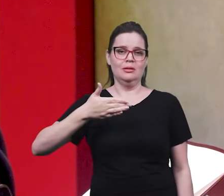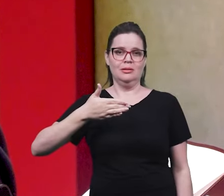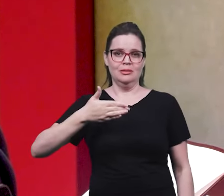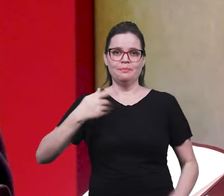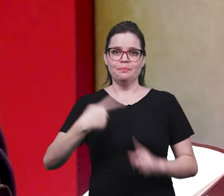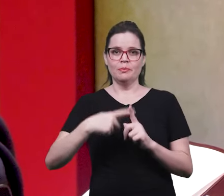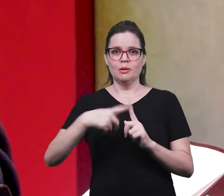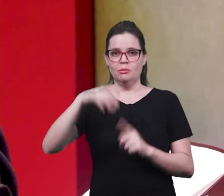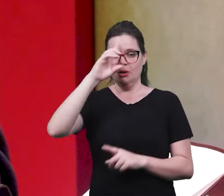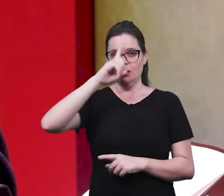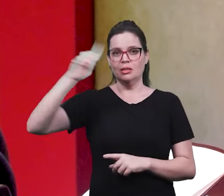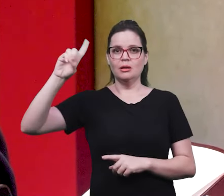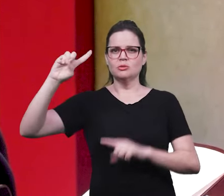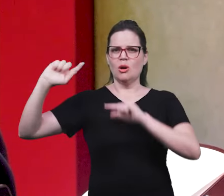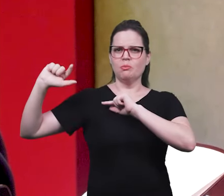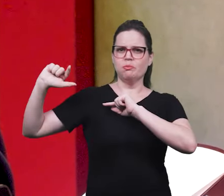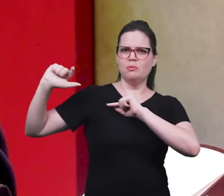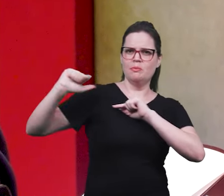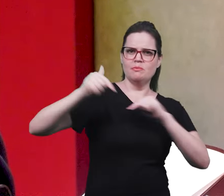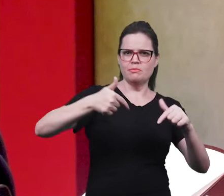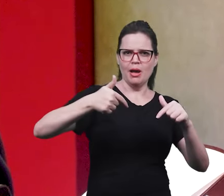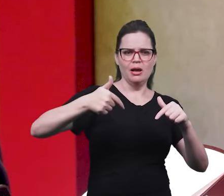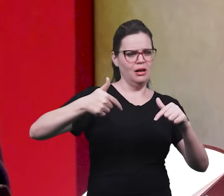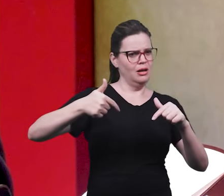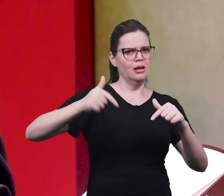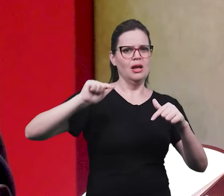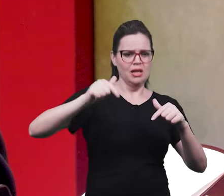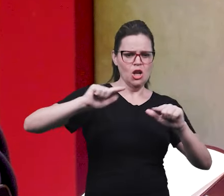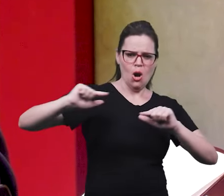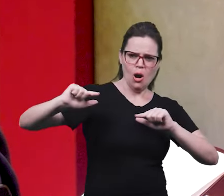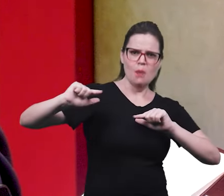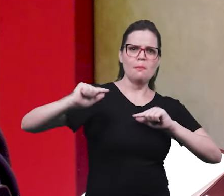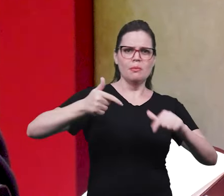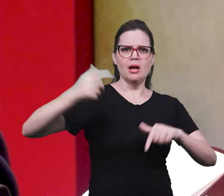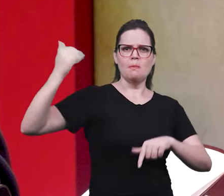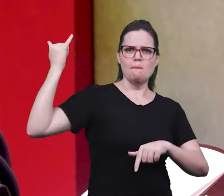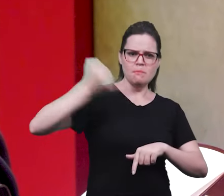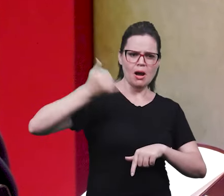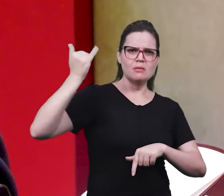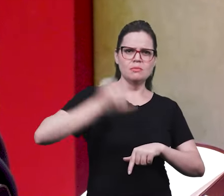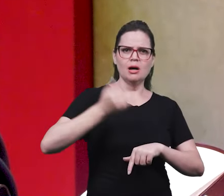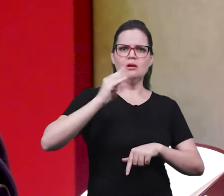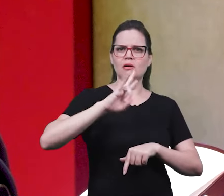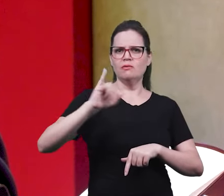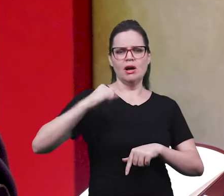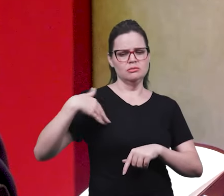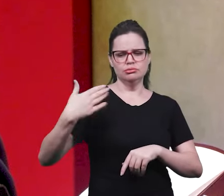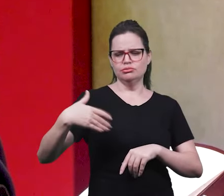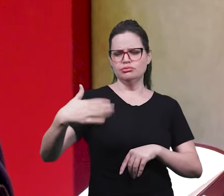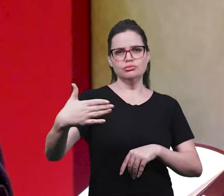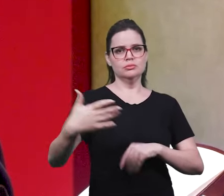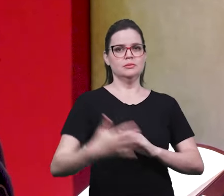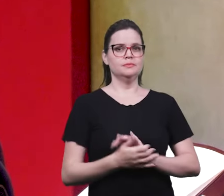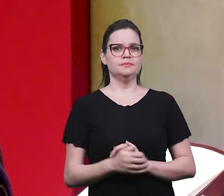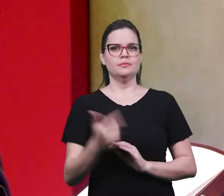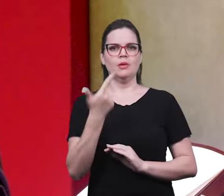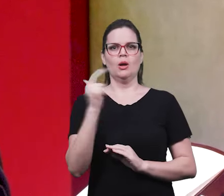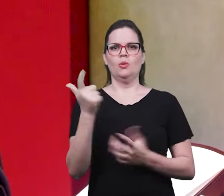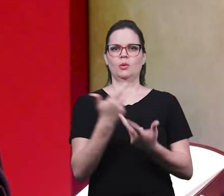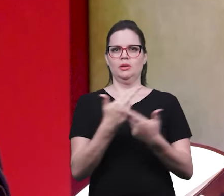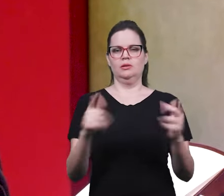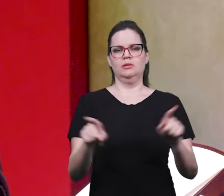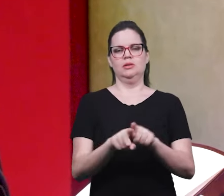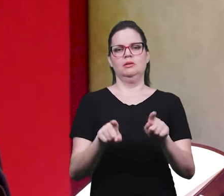ele fala operando e opera falando, né? O que ele fala acontece. Agora, temos que lembrar outra coisa interessante também, é que o texto que diz aqui,